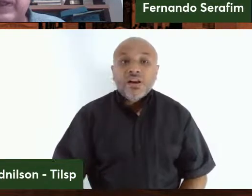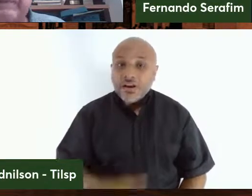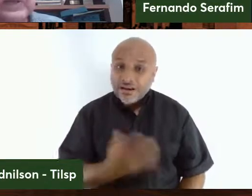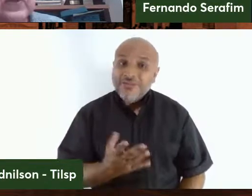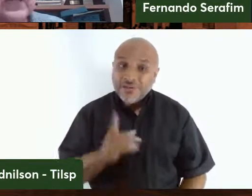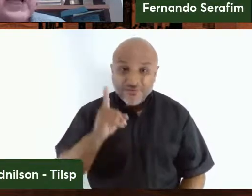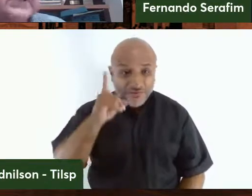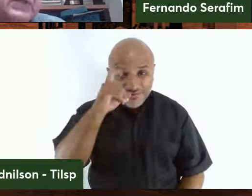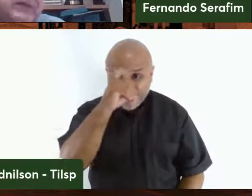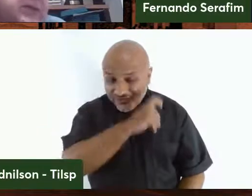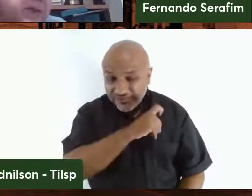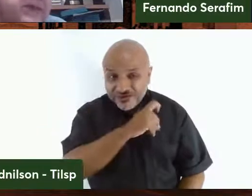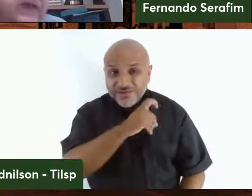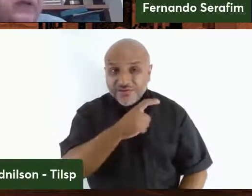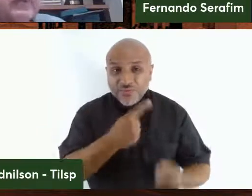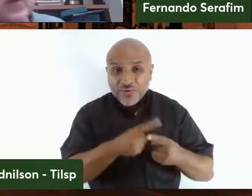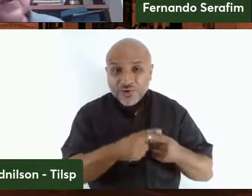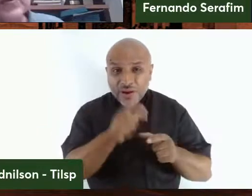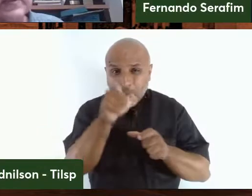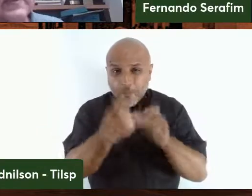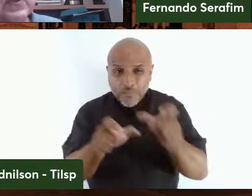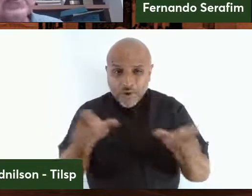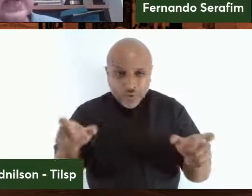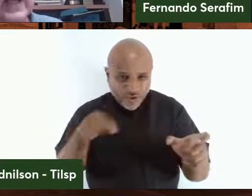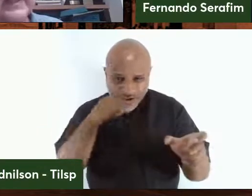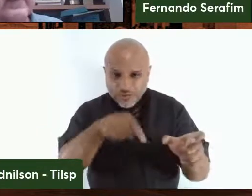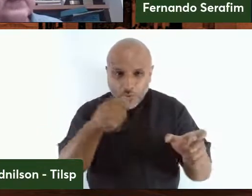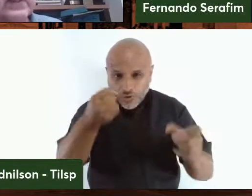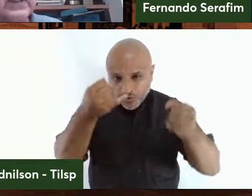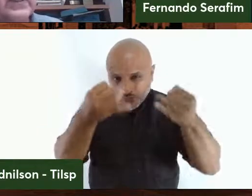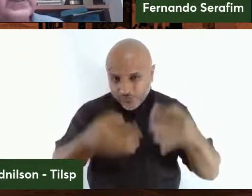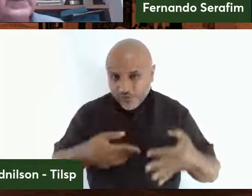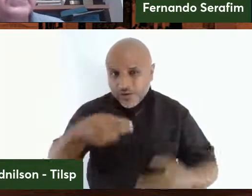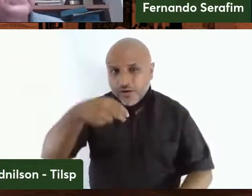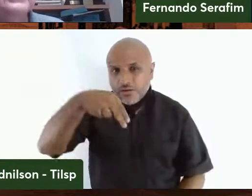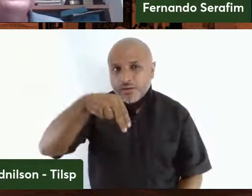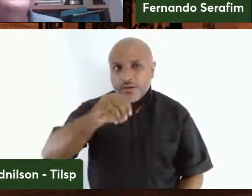difícil, porque personagens... Depois eu posso falar um pouco também sobre o Nael...